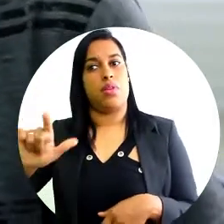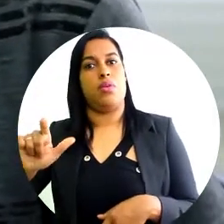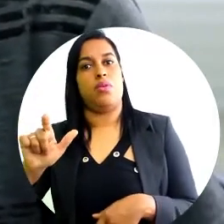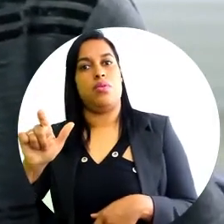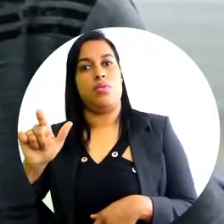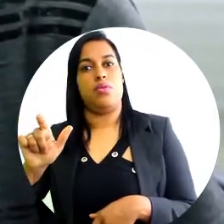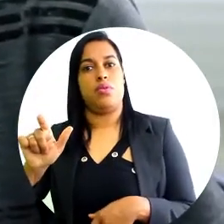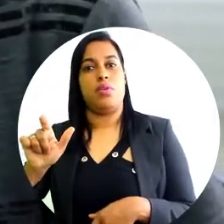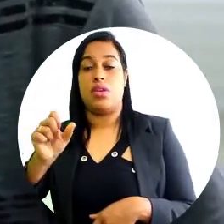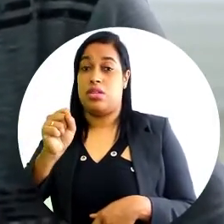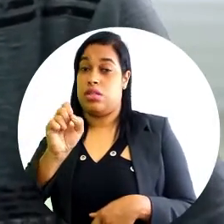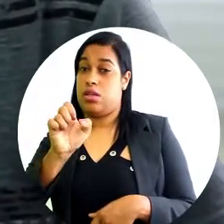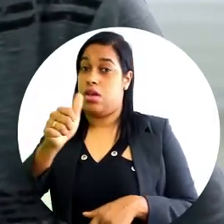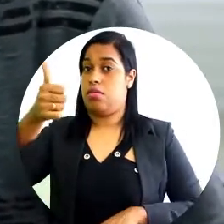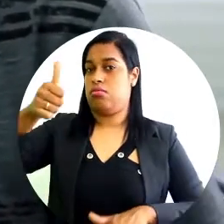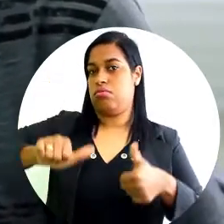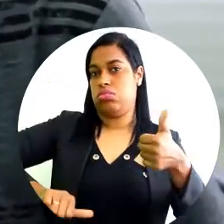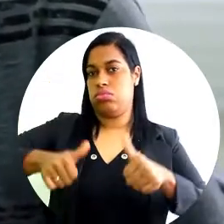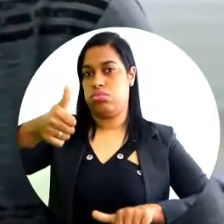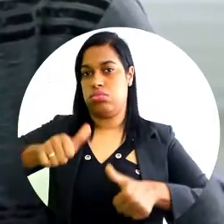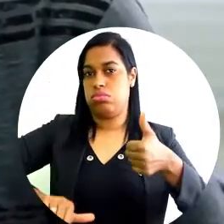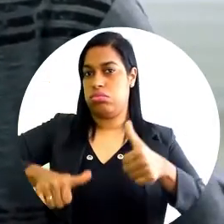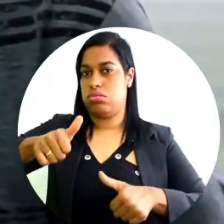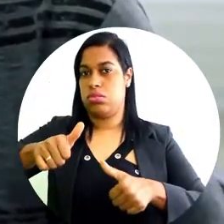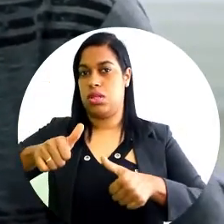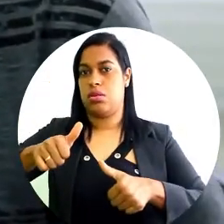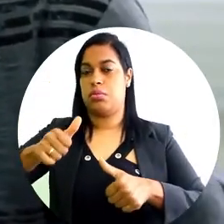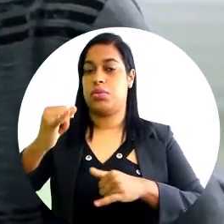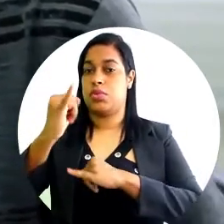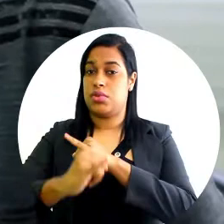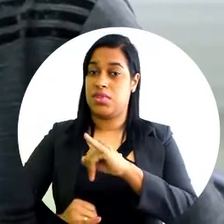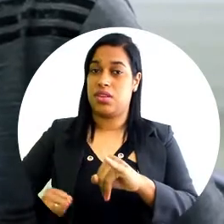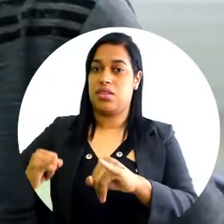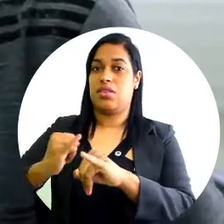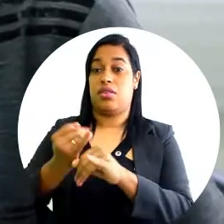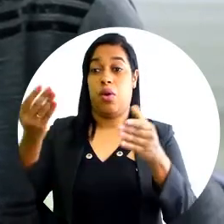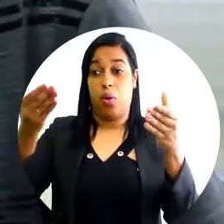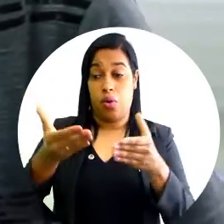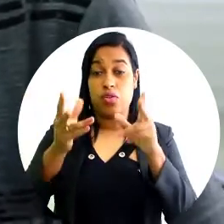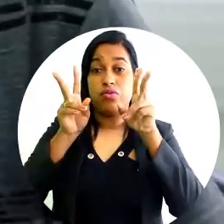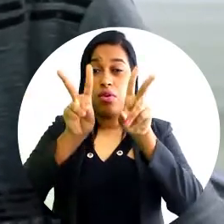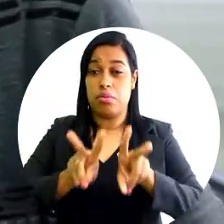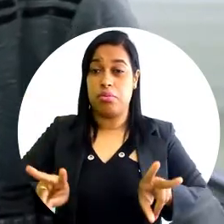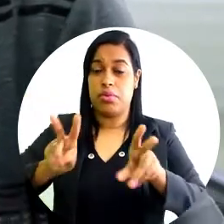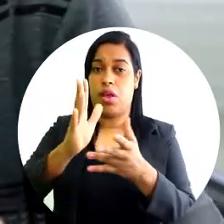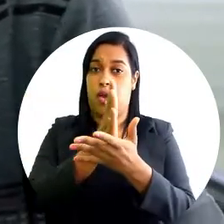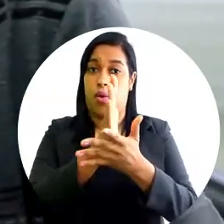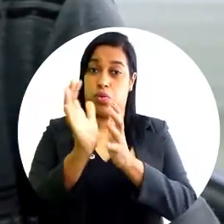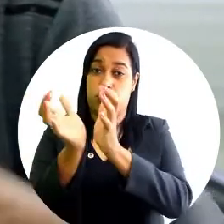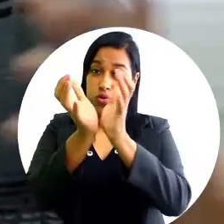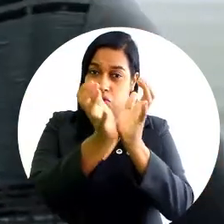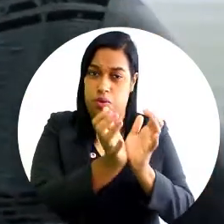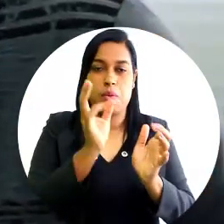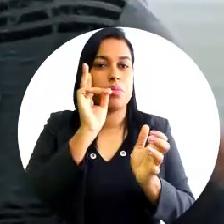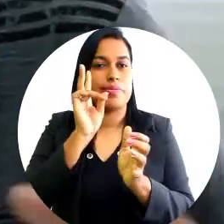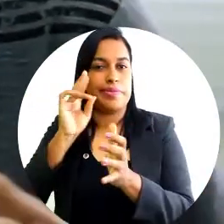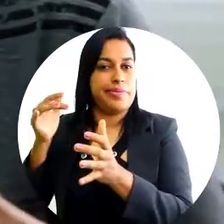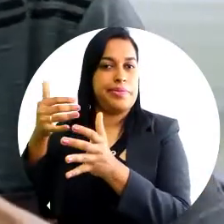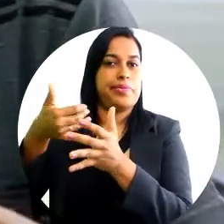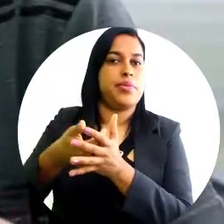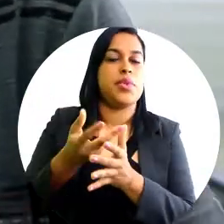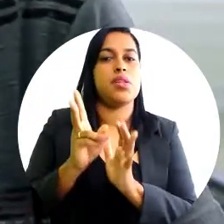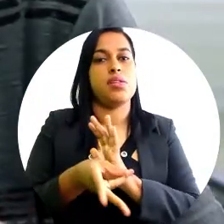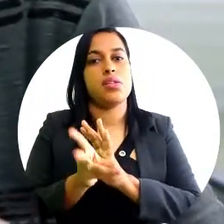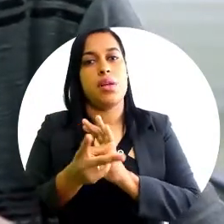detrimento de outros. Se avaliarmos o movimento internacional, nós vemos que alguns grupos, e